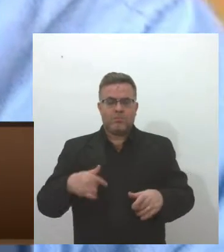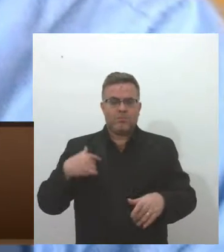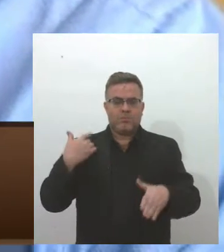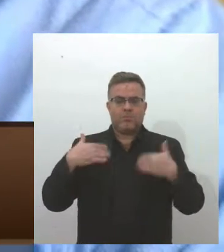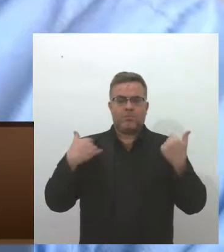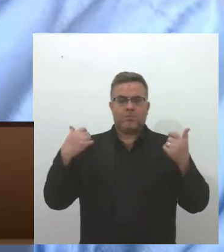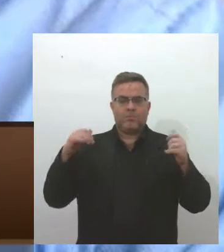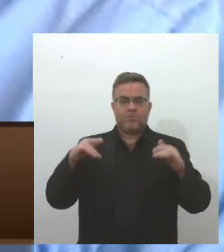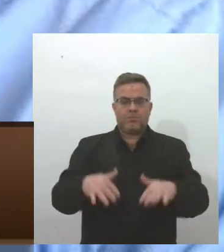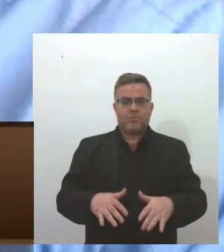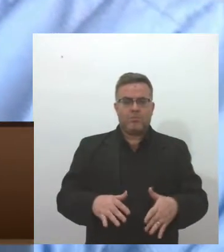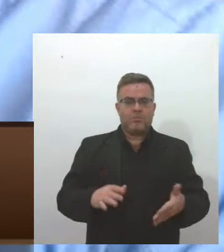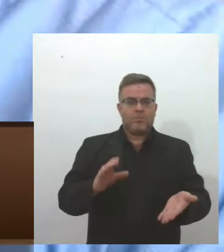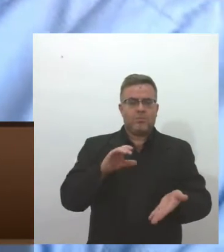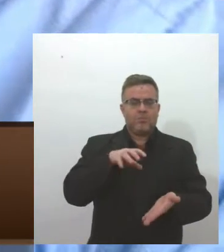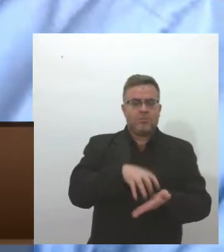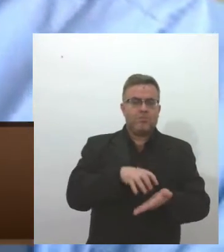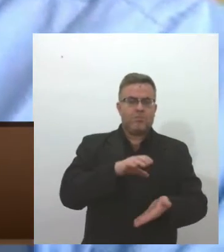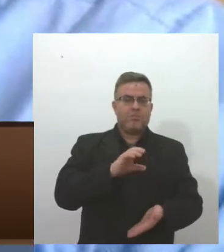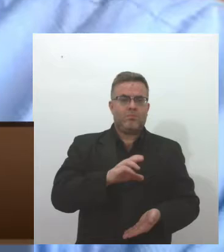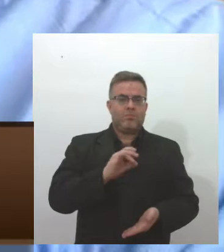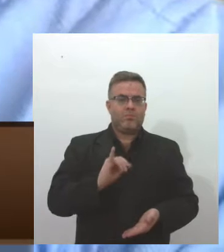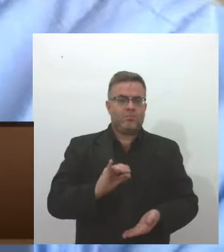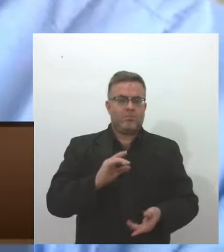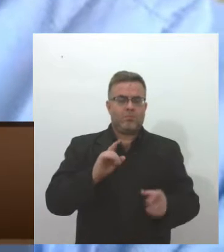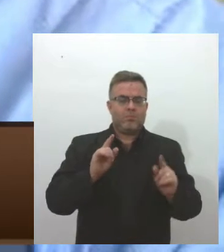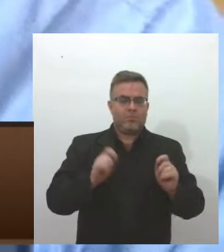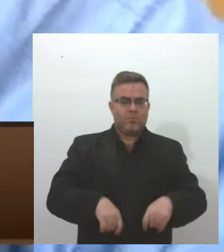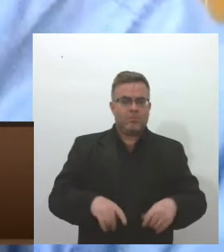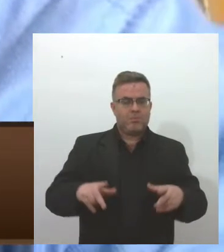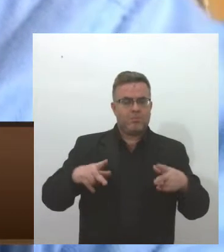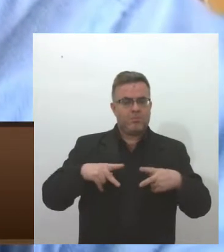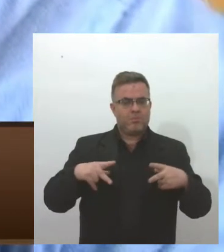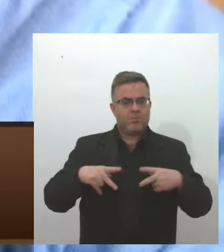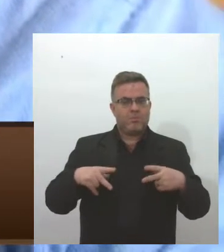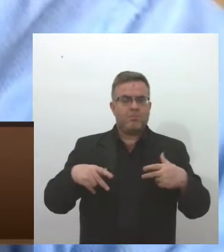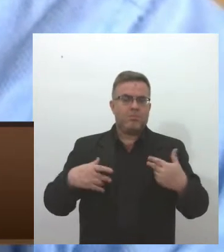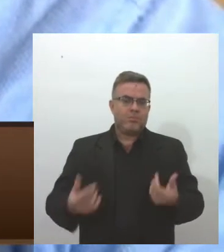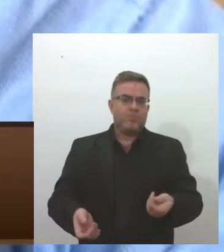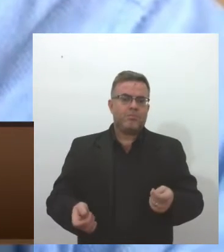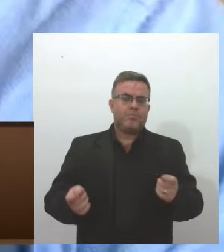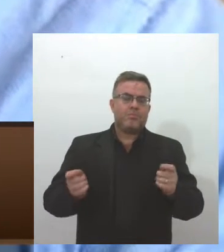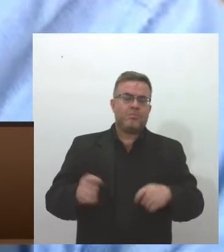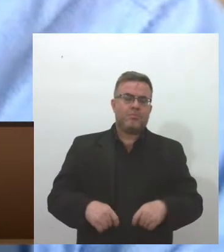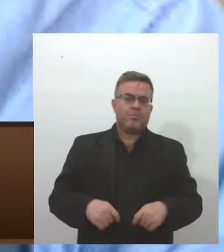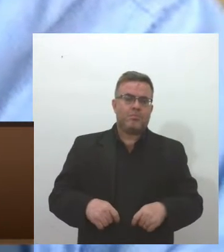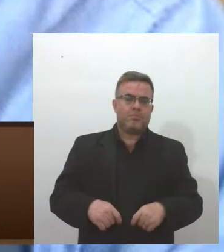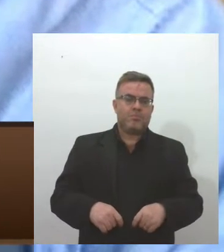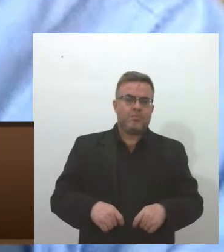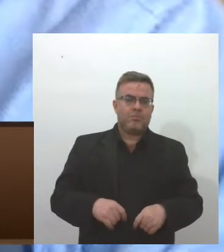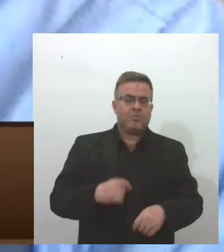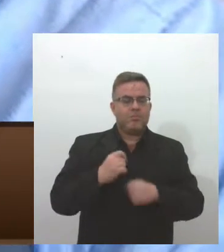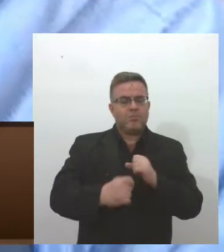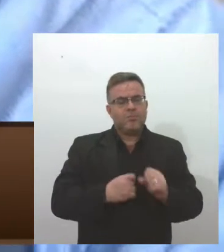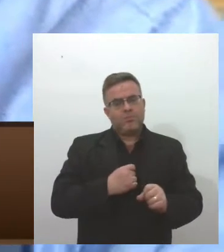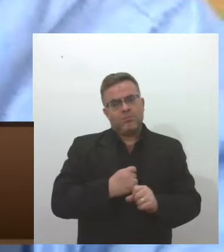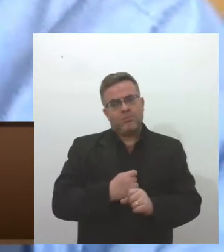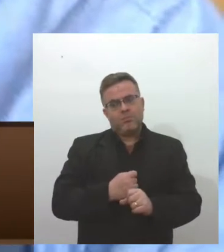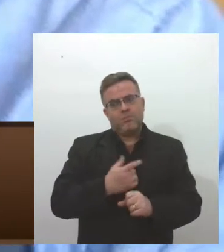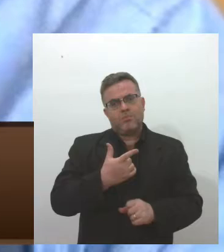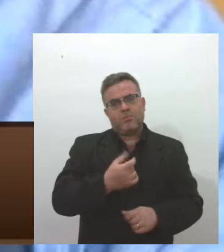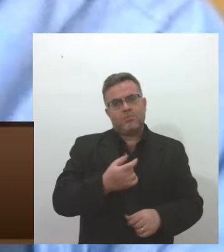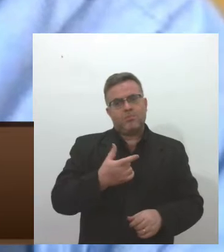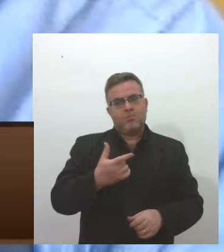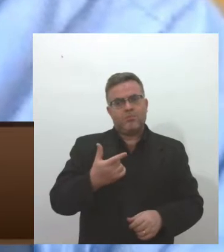centro de convenções para a iniciativa privada e acreditamos que no início do próximo ano a iniciativa